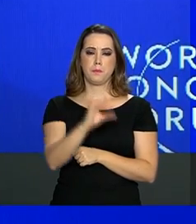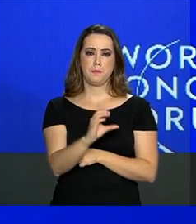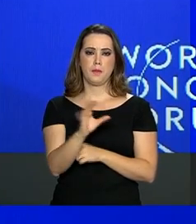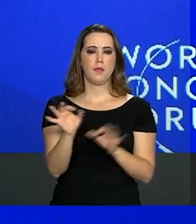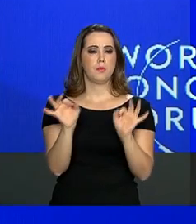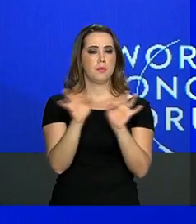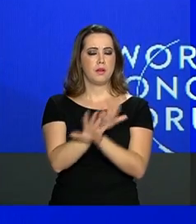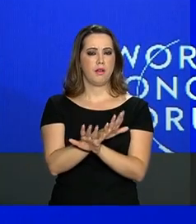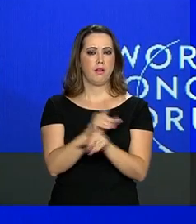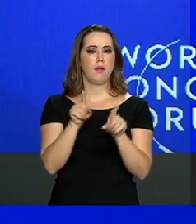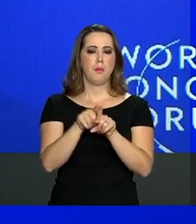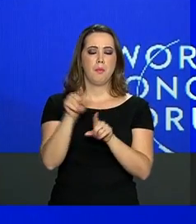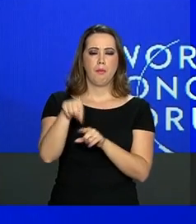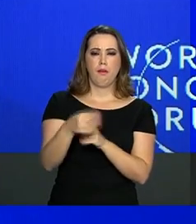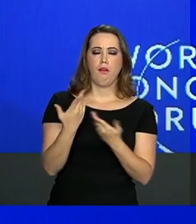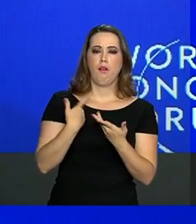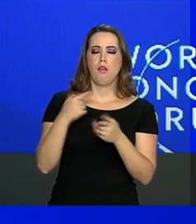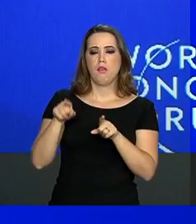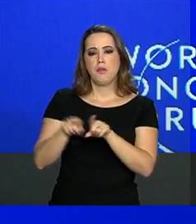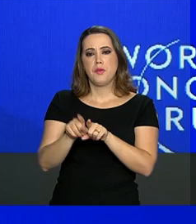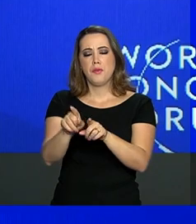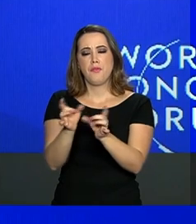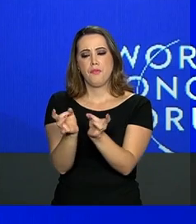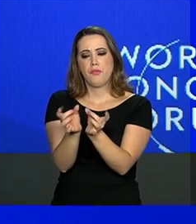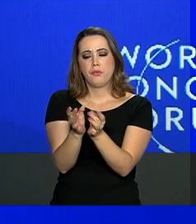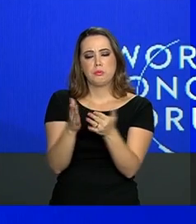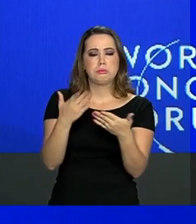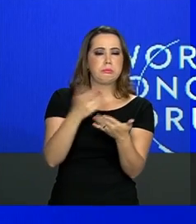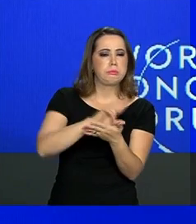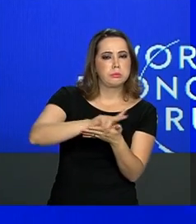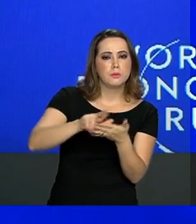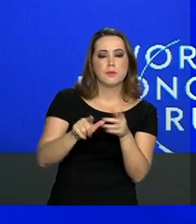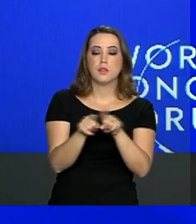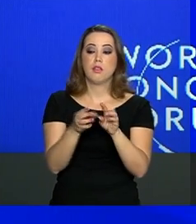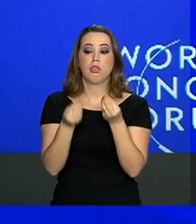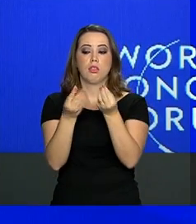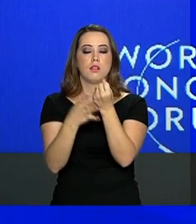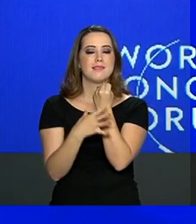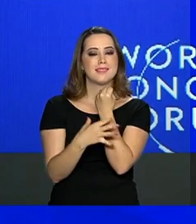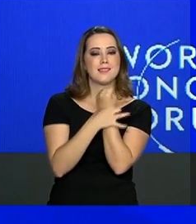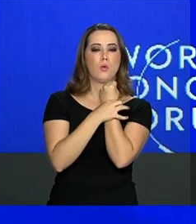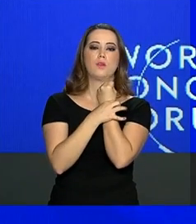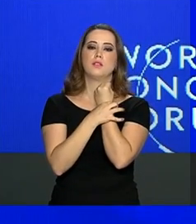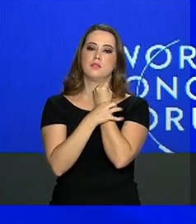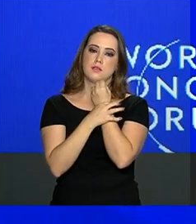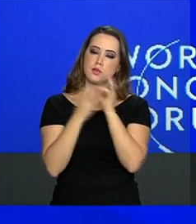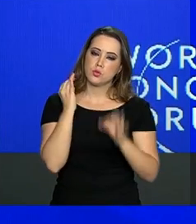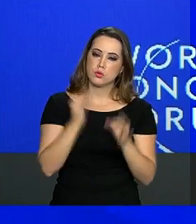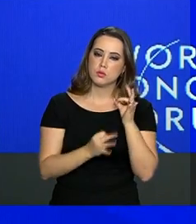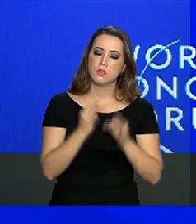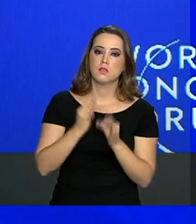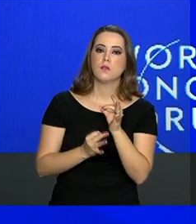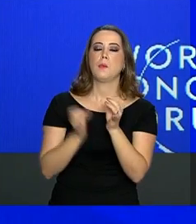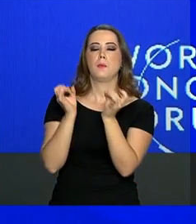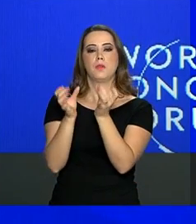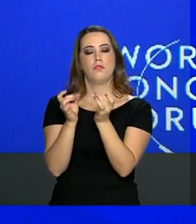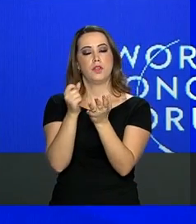práticas desleais de comércio e garantir segurança jurídica das trocas comerciais